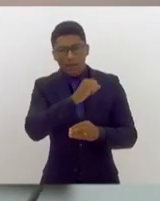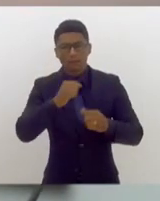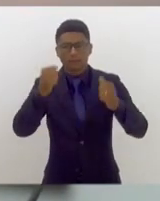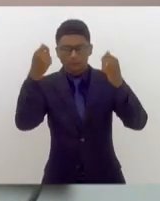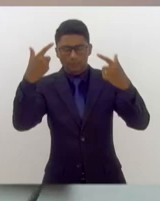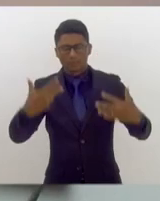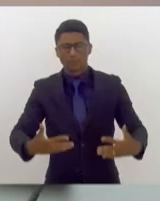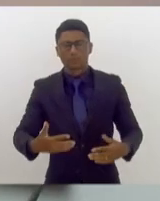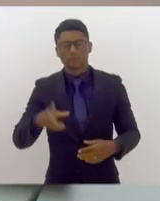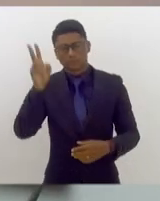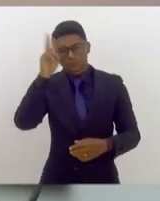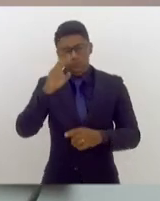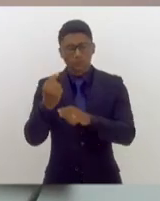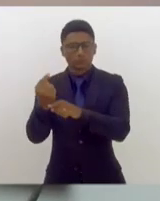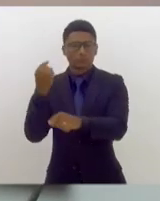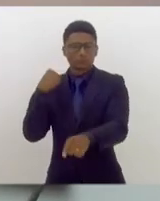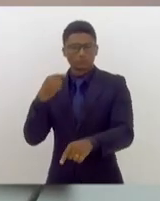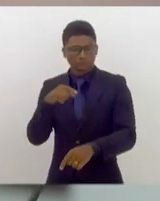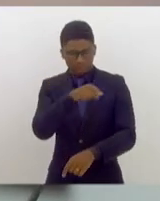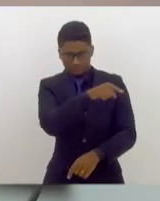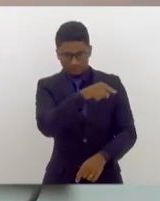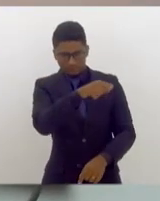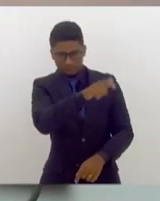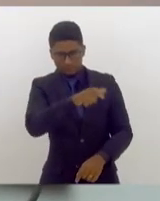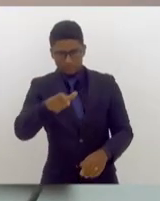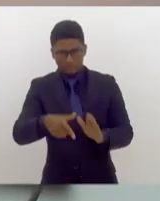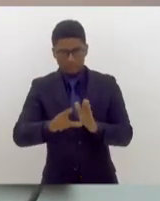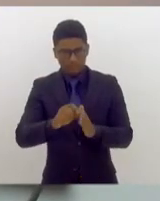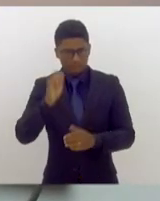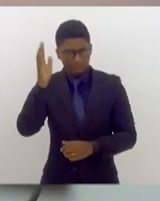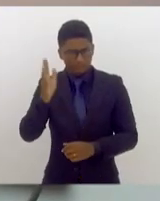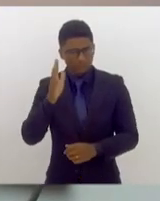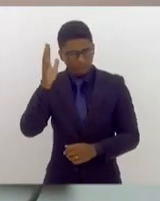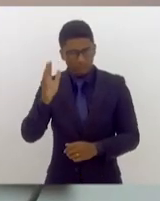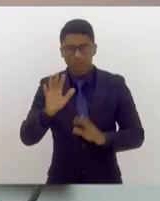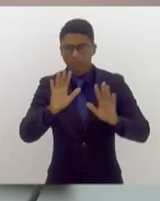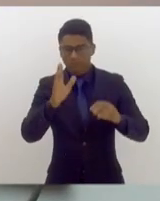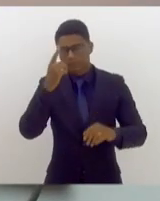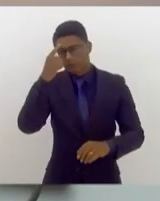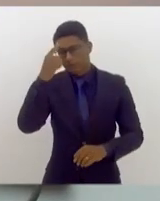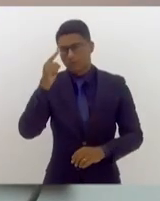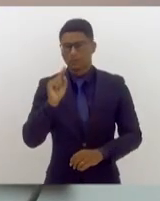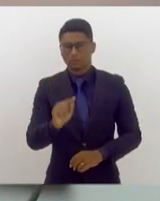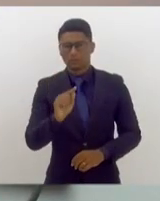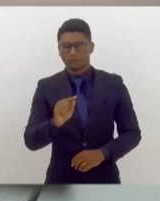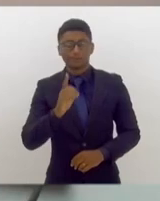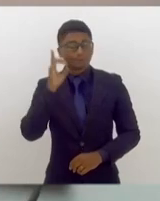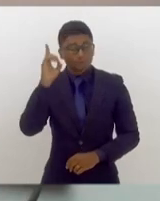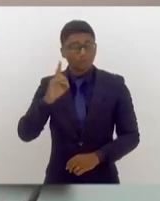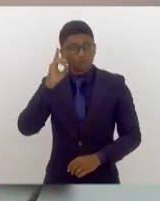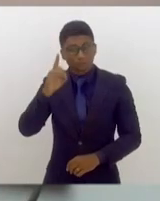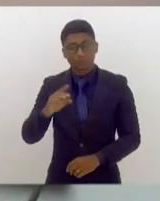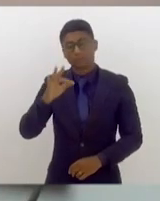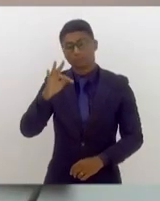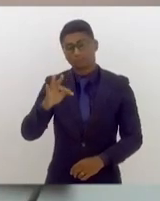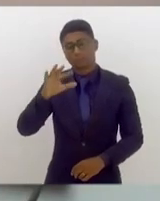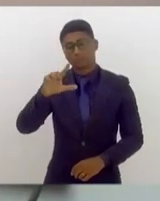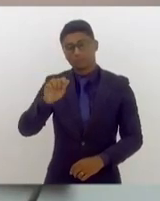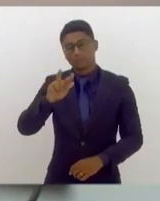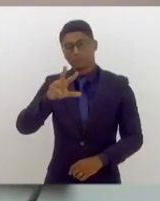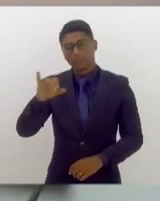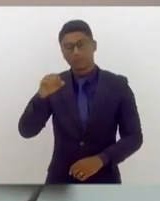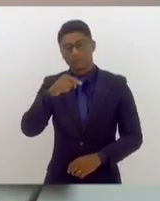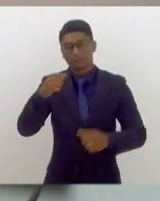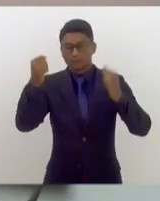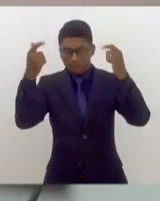pautada pelas falas que foram trazidas aqui. Primeiro, para lembrar, como bem disse o deputado Flávio Serafini, a rotatividade